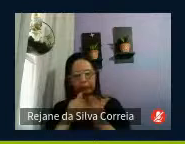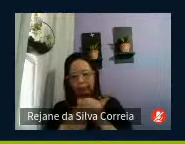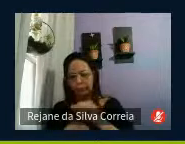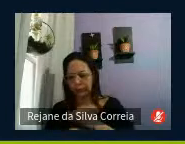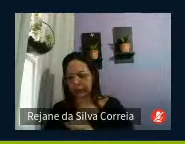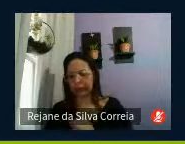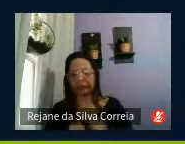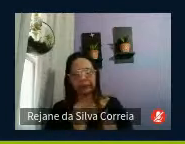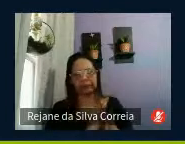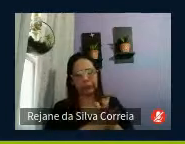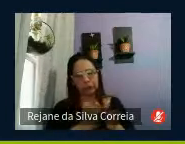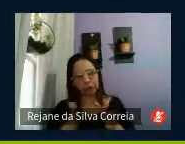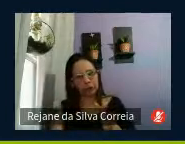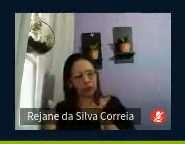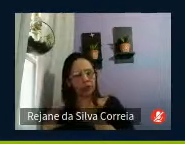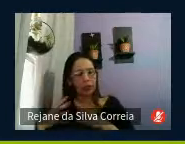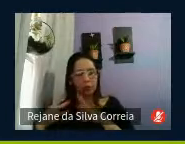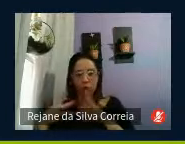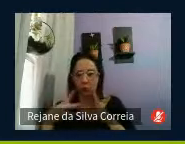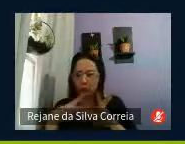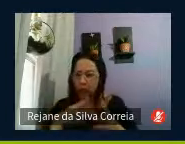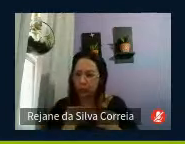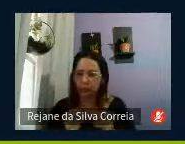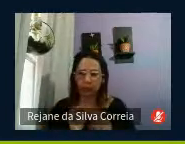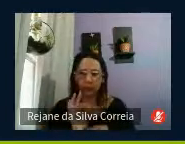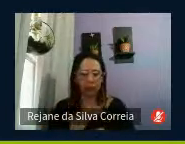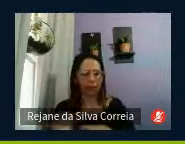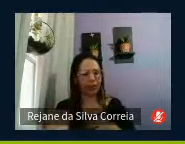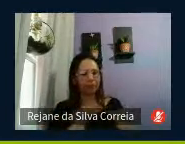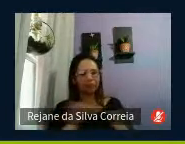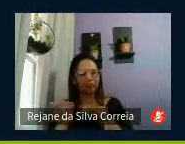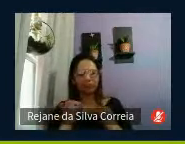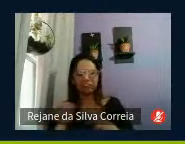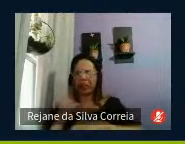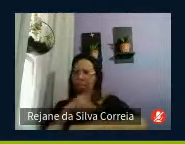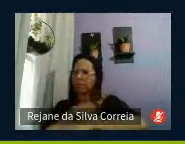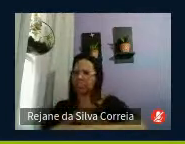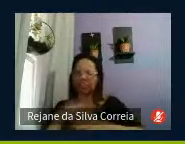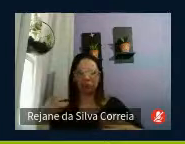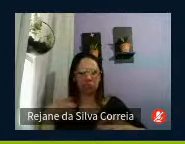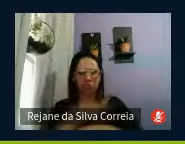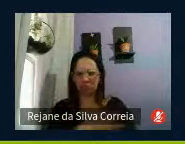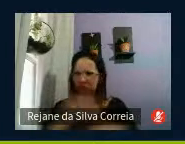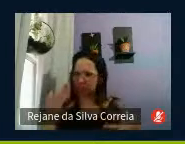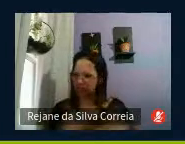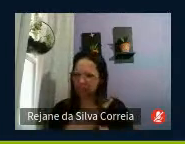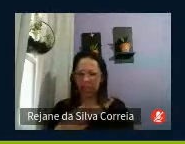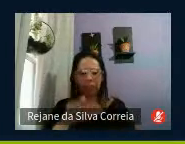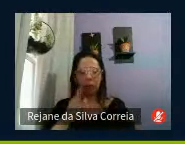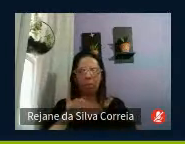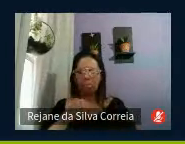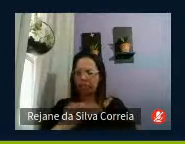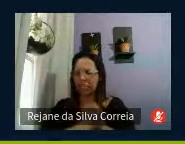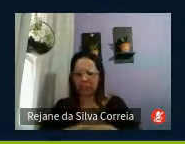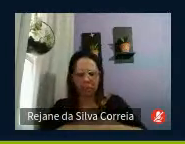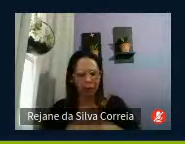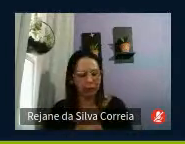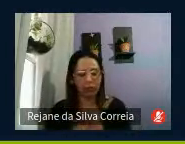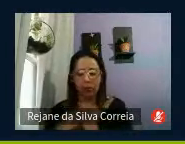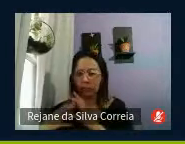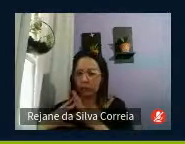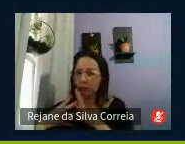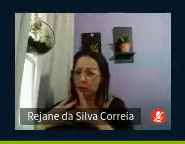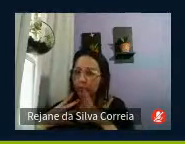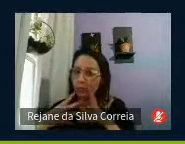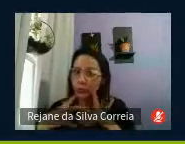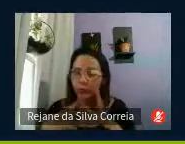processos, inclusive, já instalados, tudo organizado, banheiro adaptado, pia, todos os espaços adaptados, e a